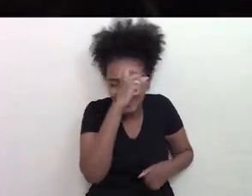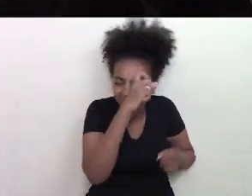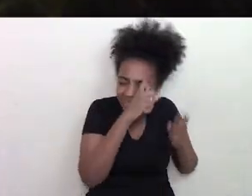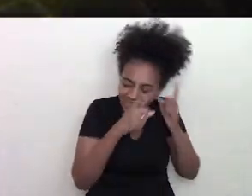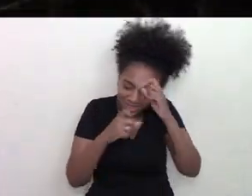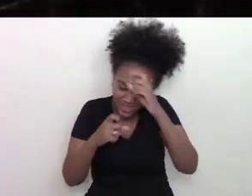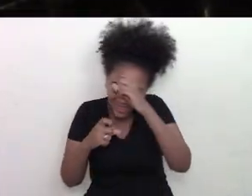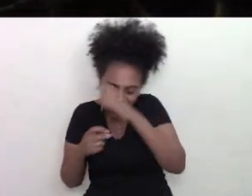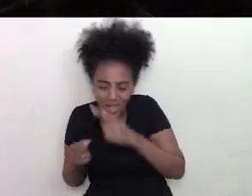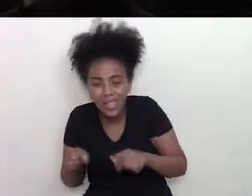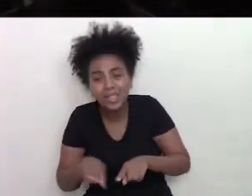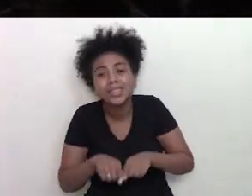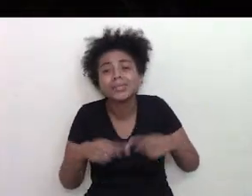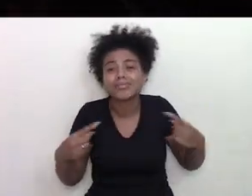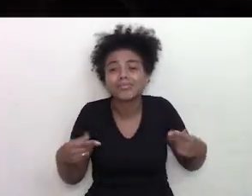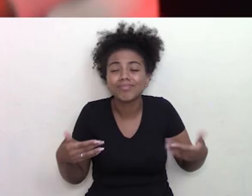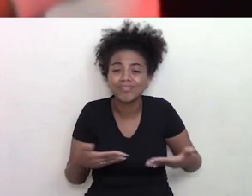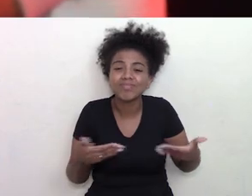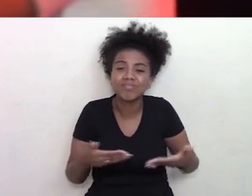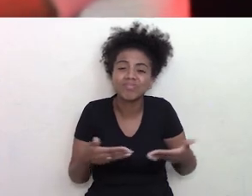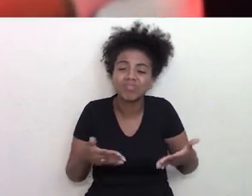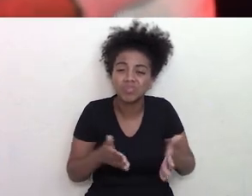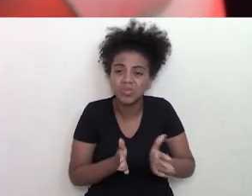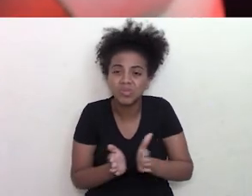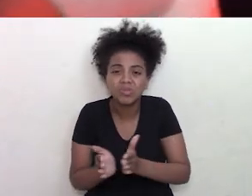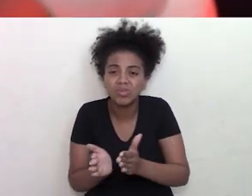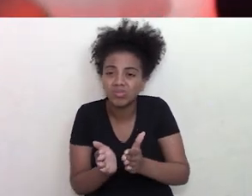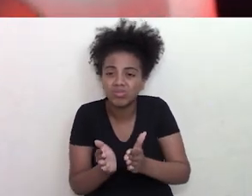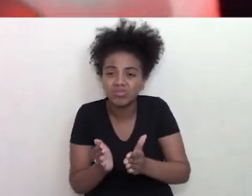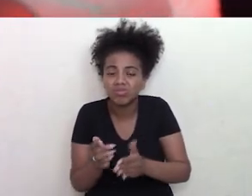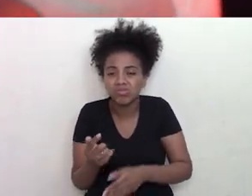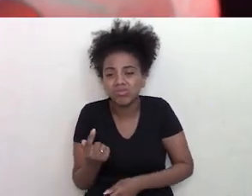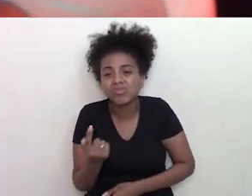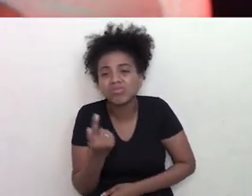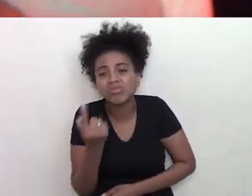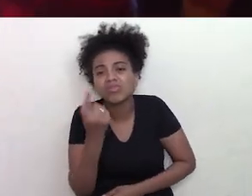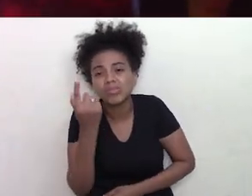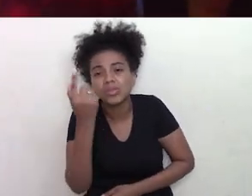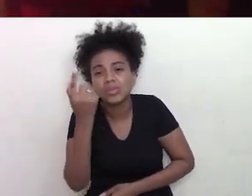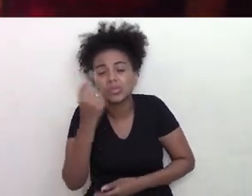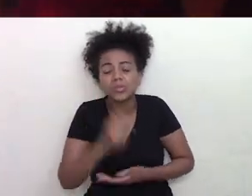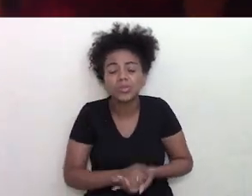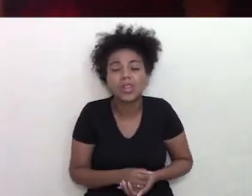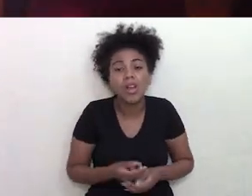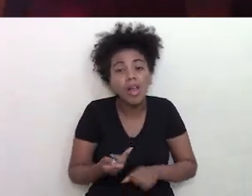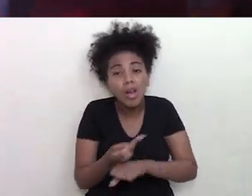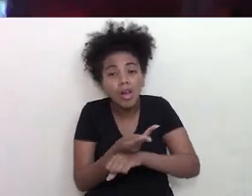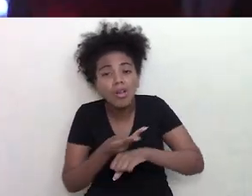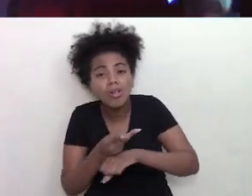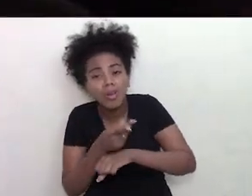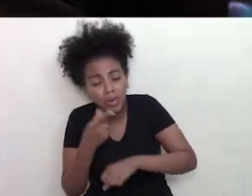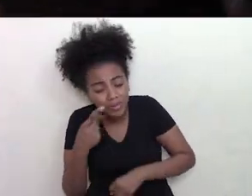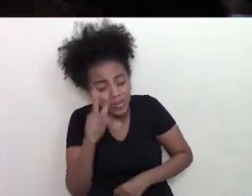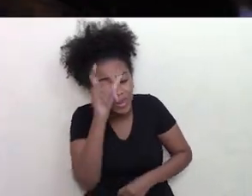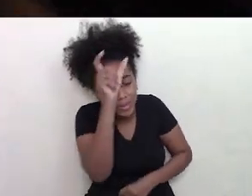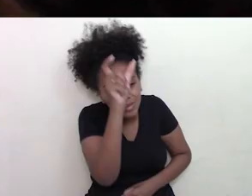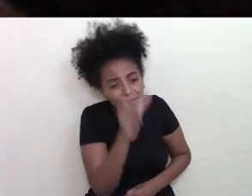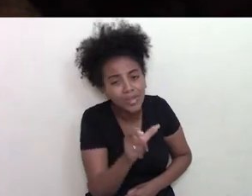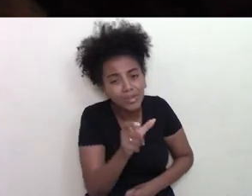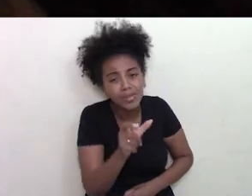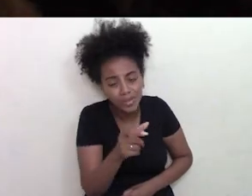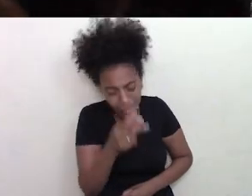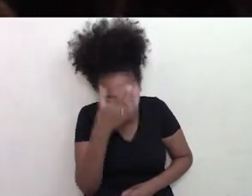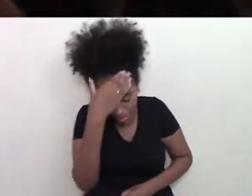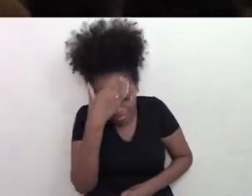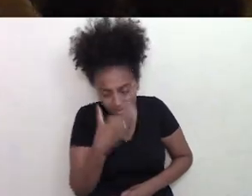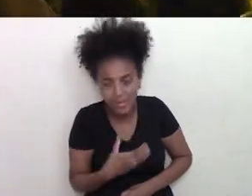sozinho, sem ninguém. Não procure nele o que você perdeu em mim. Procure não diz pra ele o